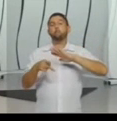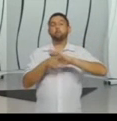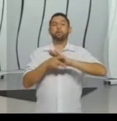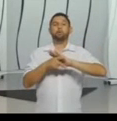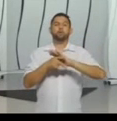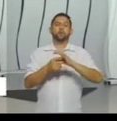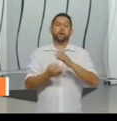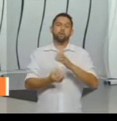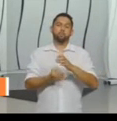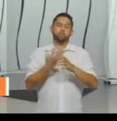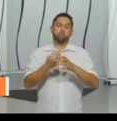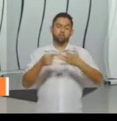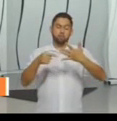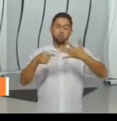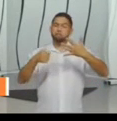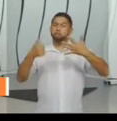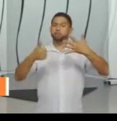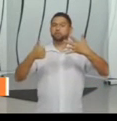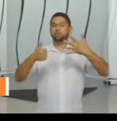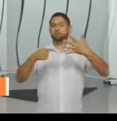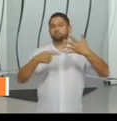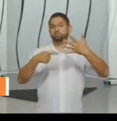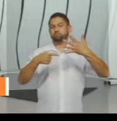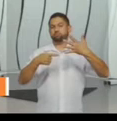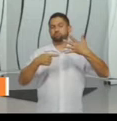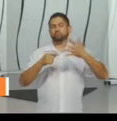produtoras, né, ali no ambiente aquático.